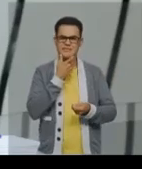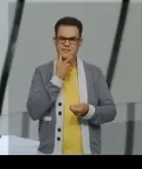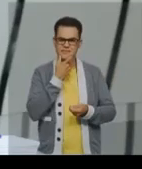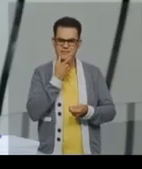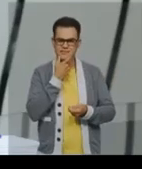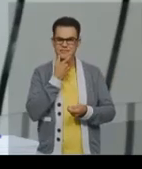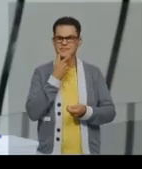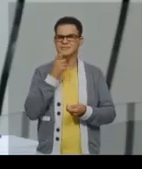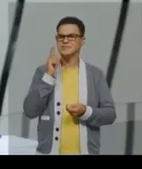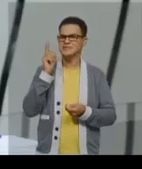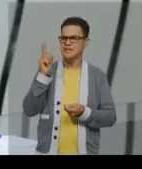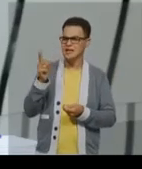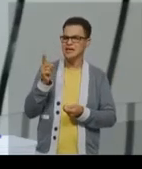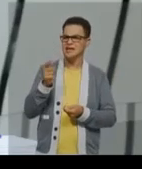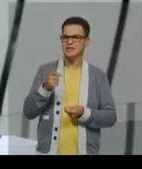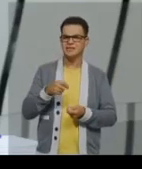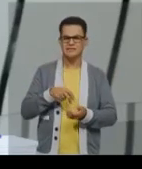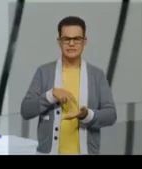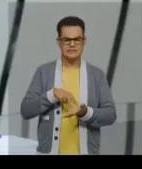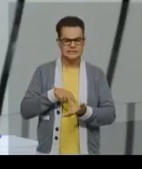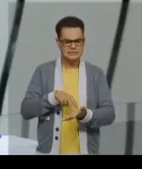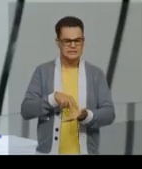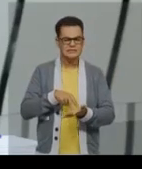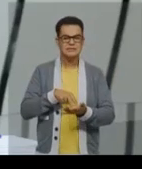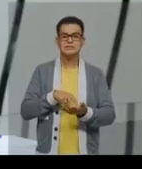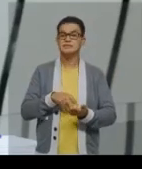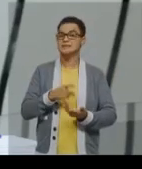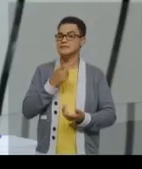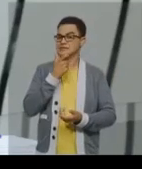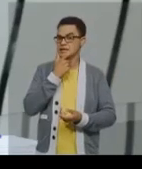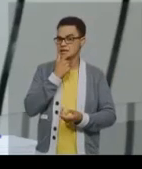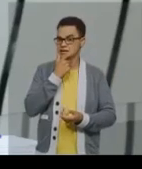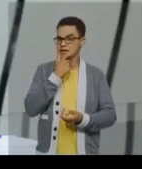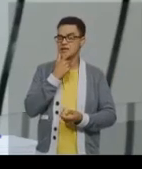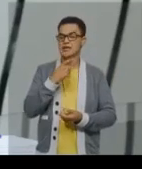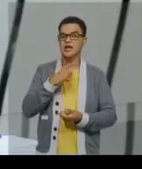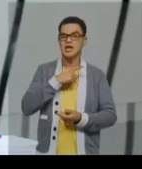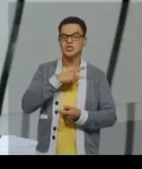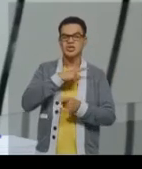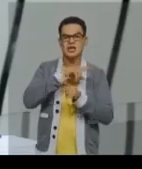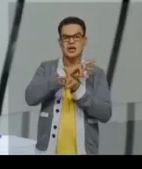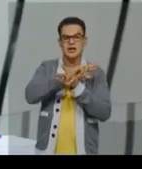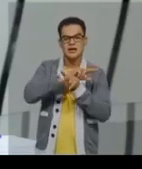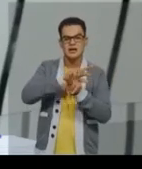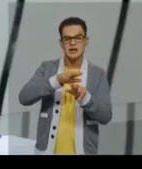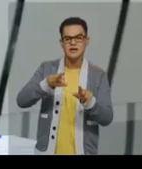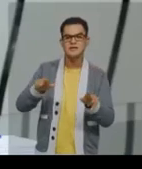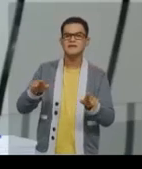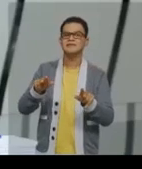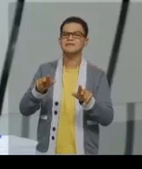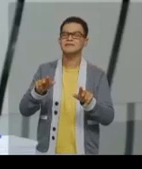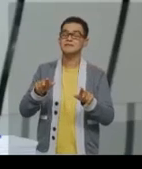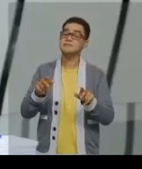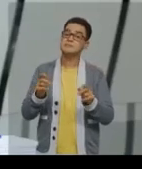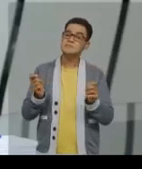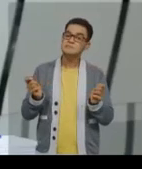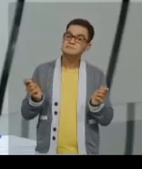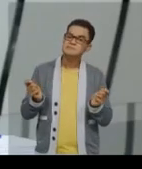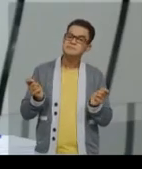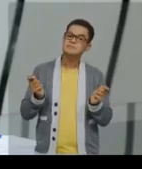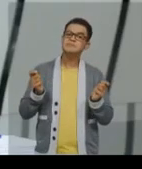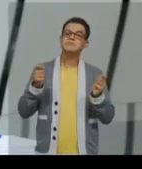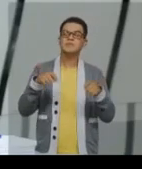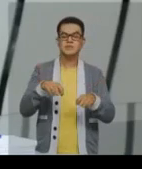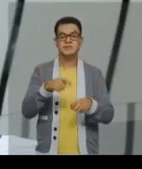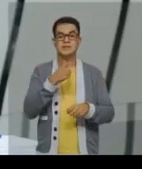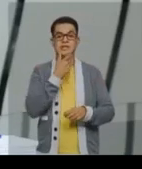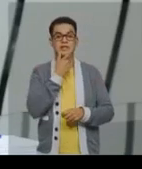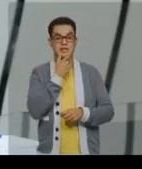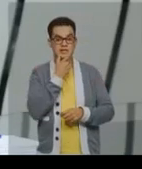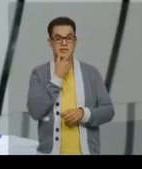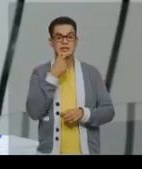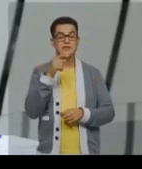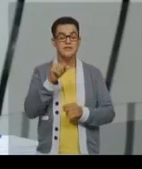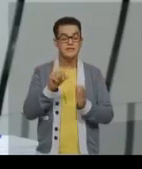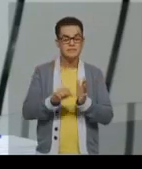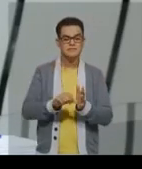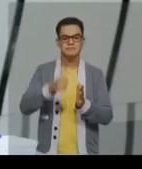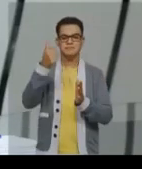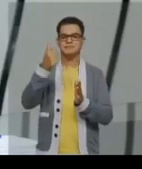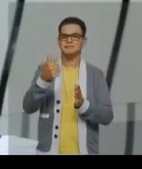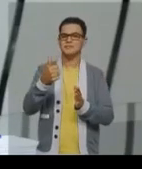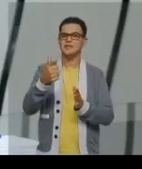mais consolidada. A Inglaterra ela tinha uma série de situações que possibilitaram que a Inglaterra fosse a primeira a se